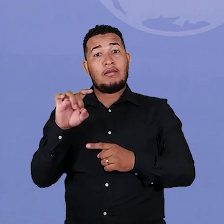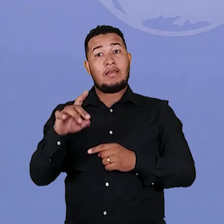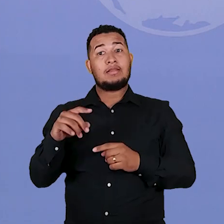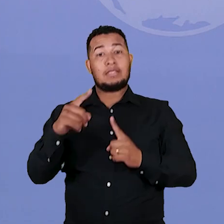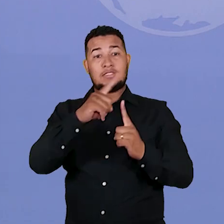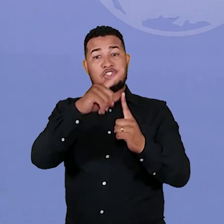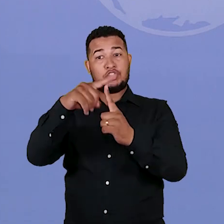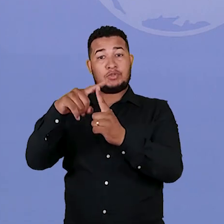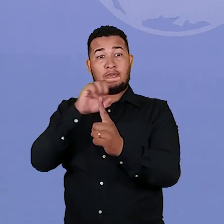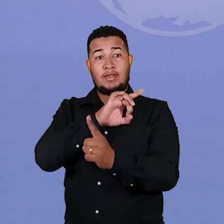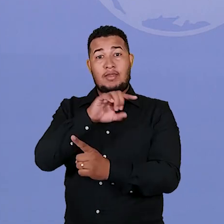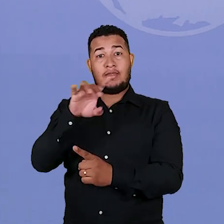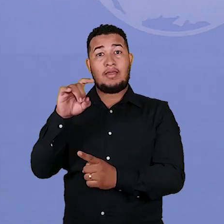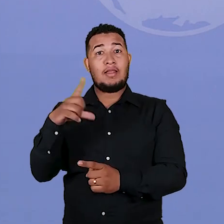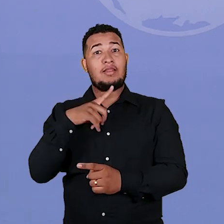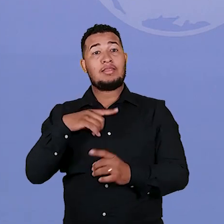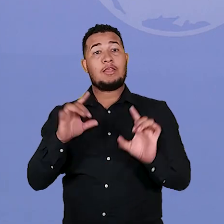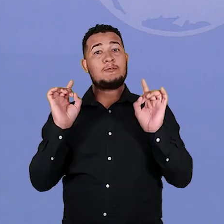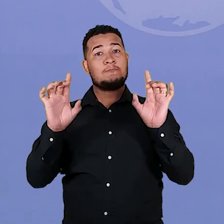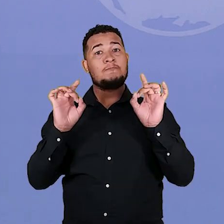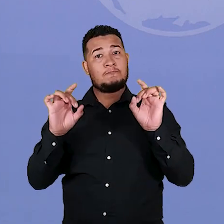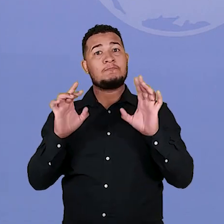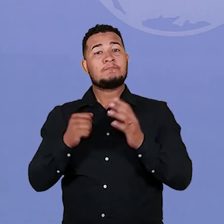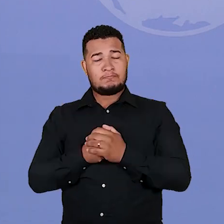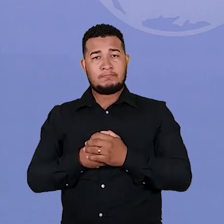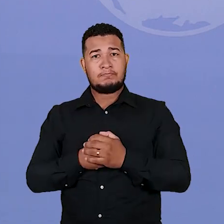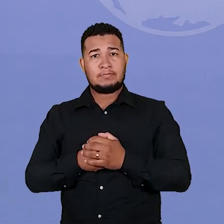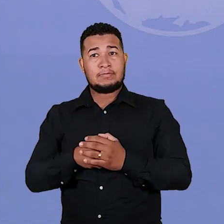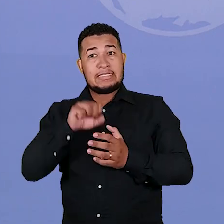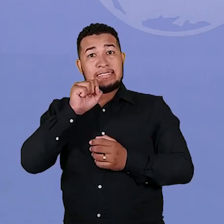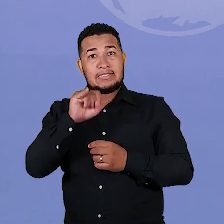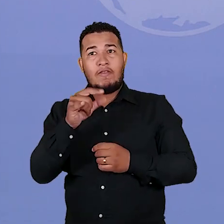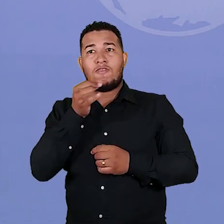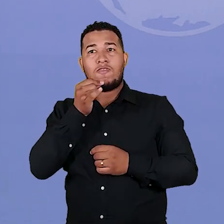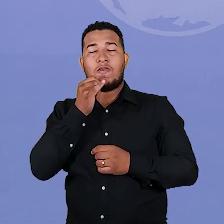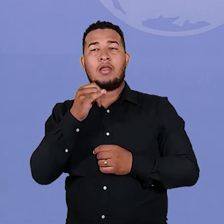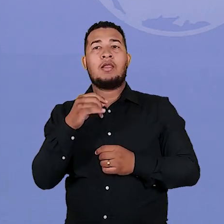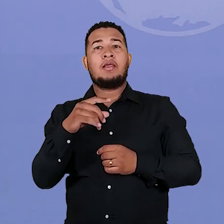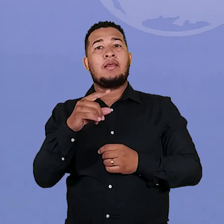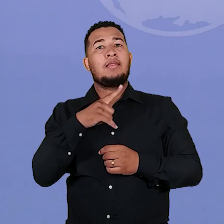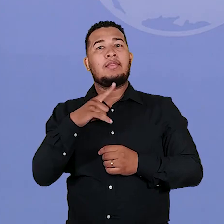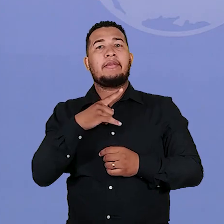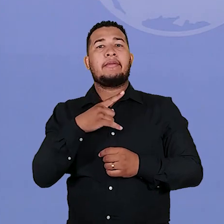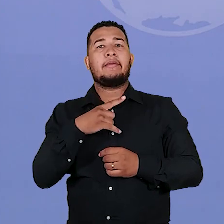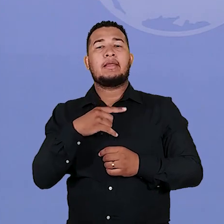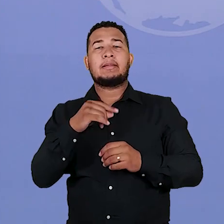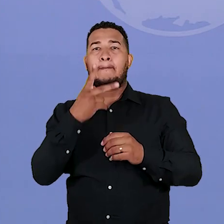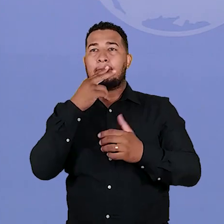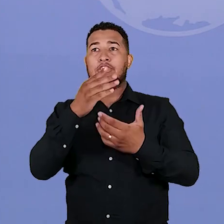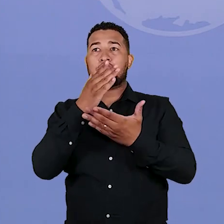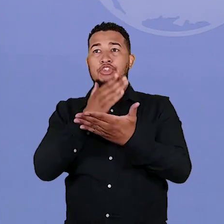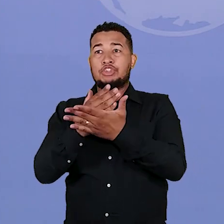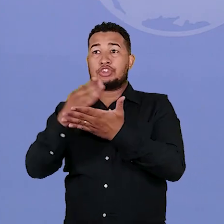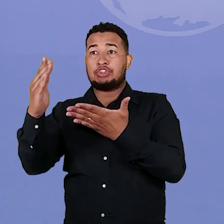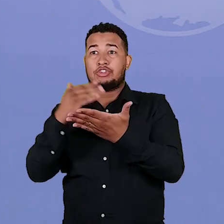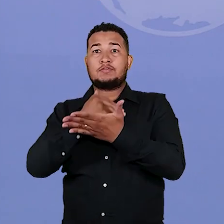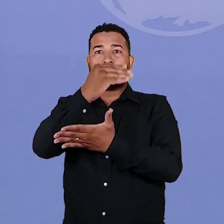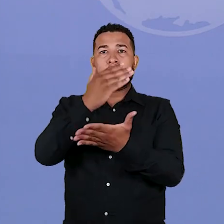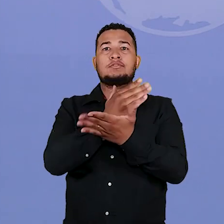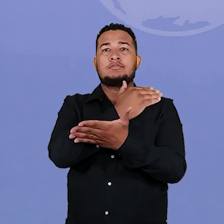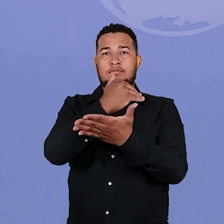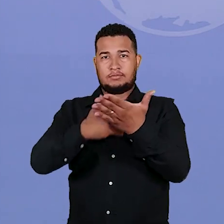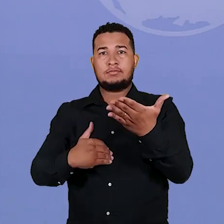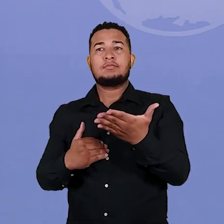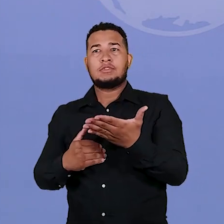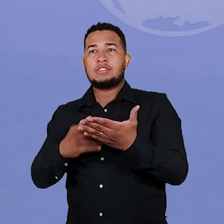cada espécie tem o seu nicho ecológico, tá? Se houver uma divisão ali,